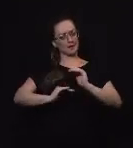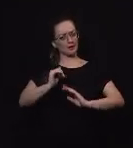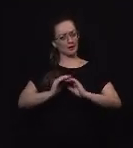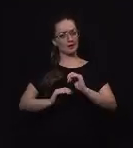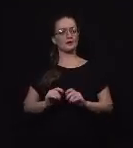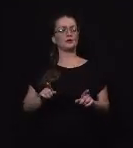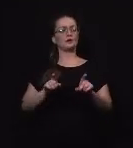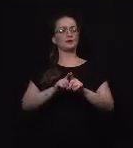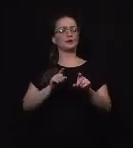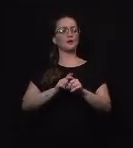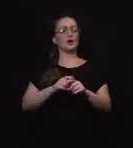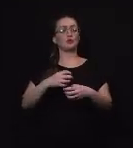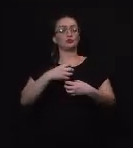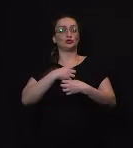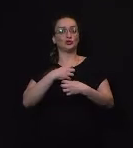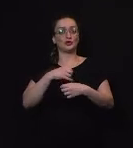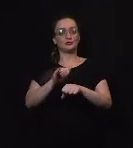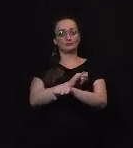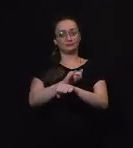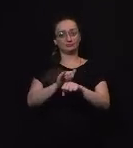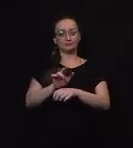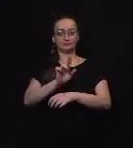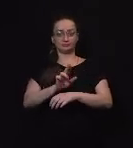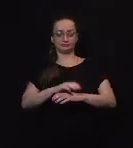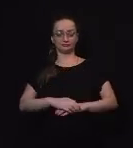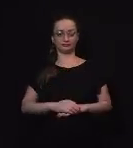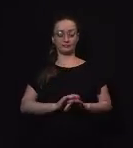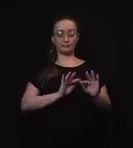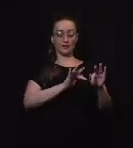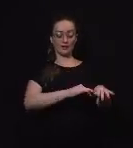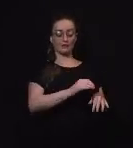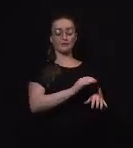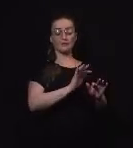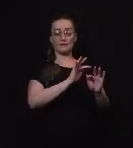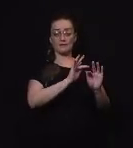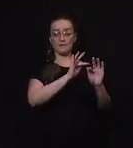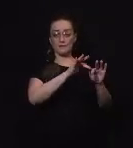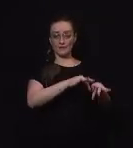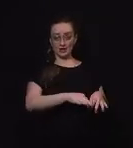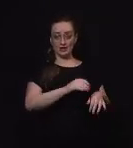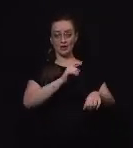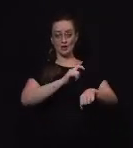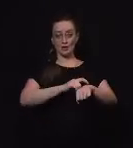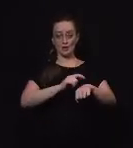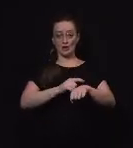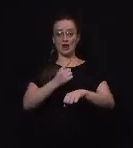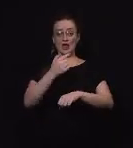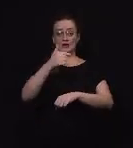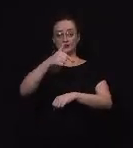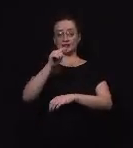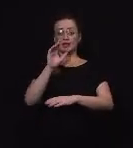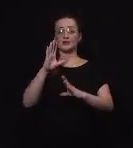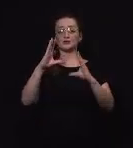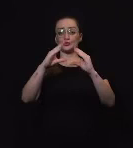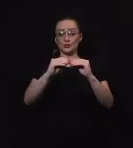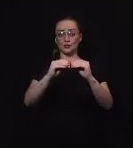sua metodologia. E depois, no final do dia, às 19 horas, a gente reúne todas as